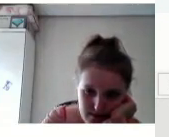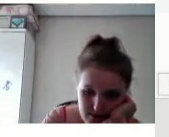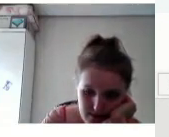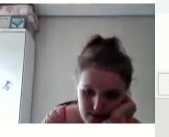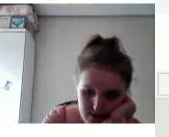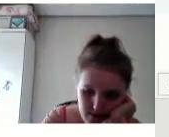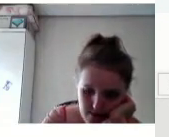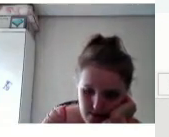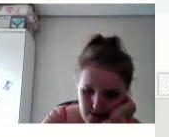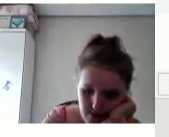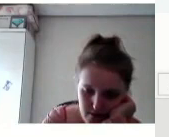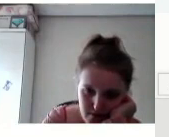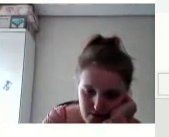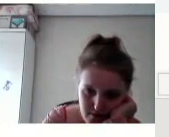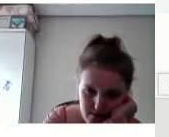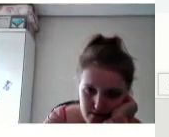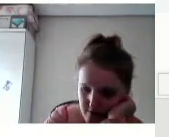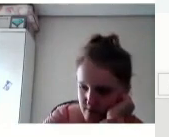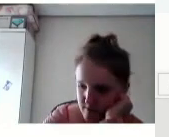mecânica clássica, né?